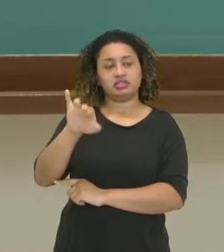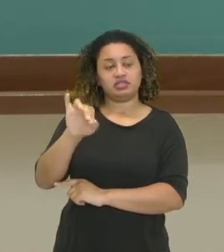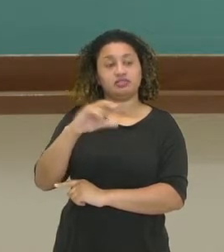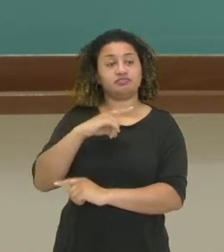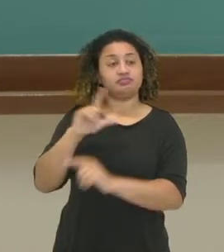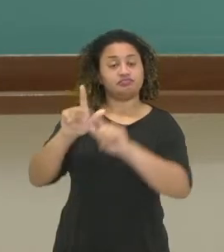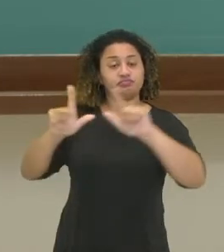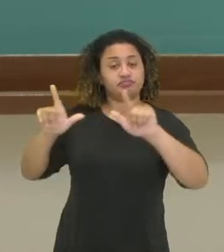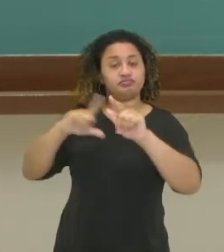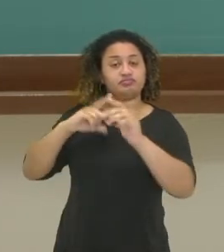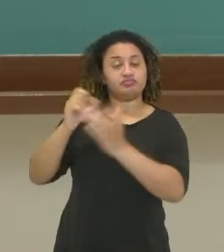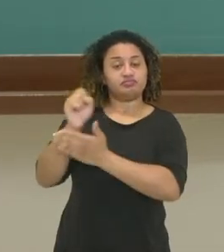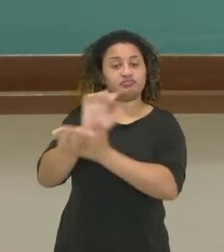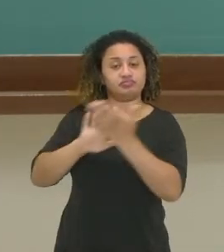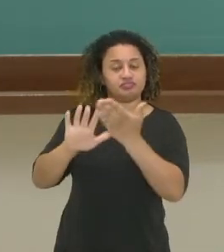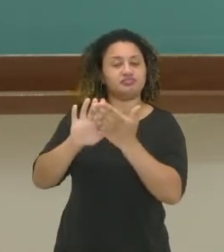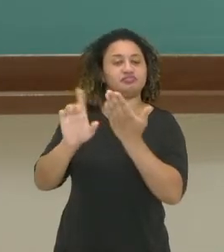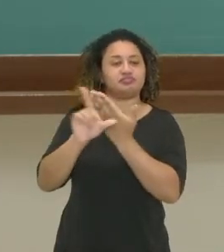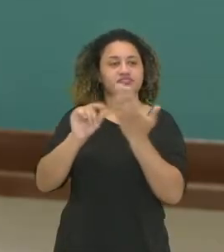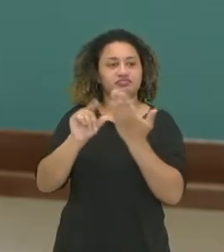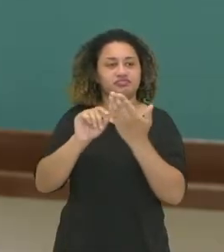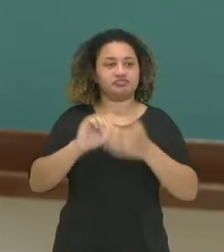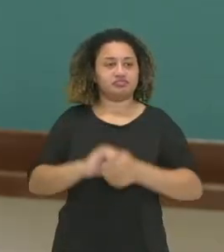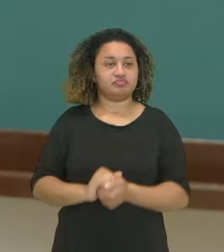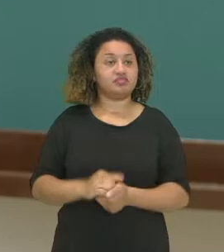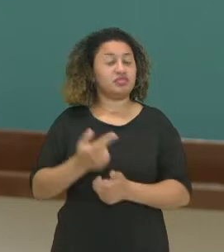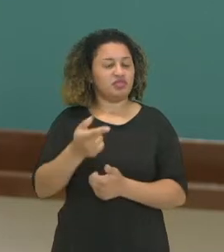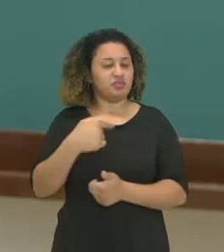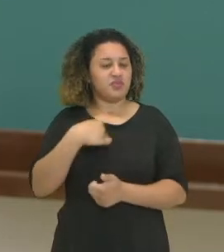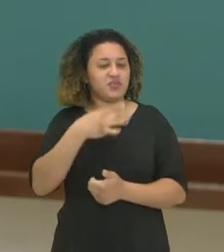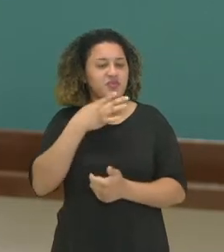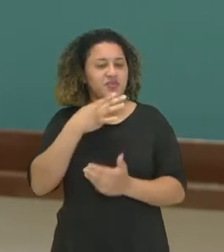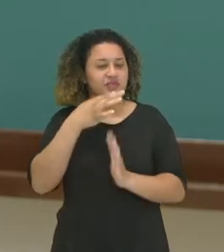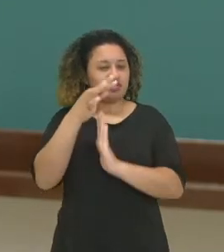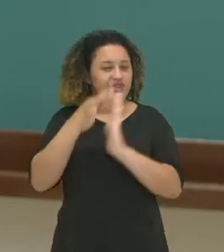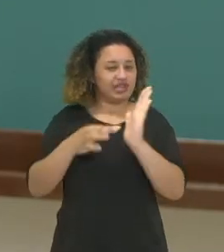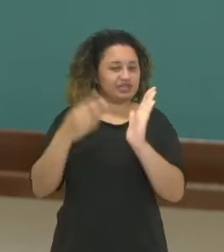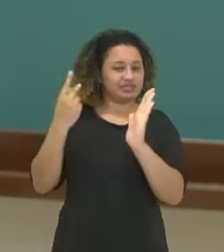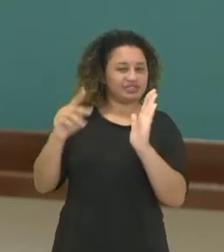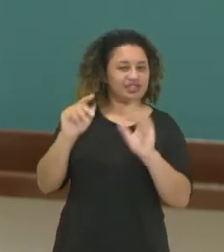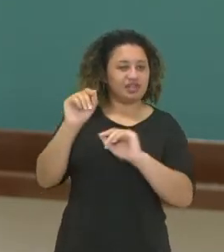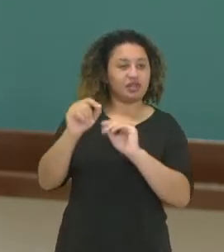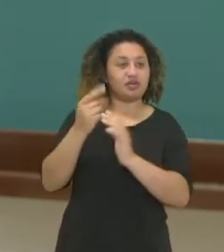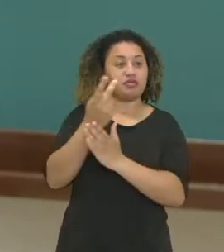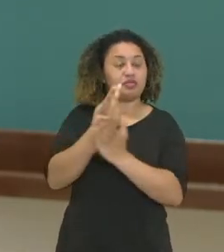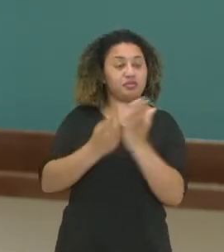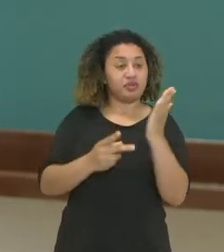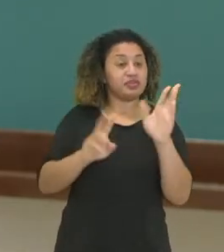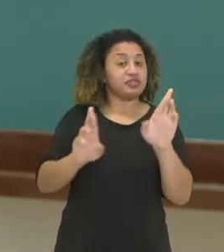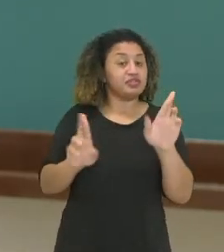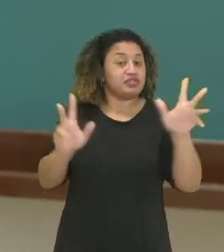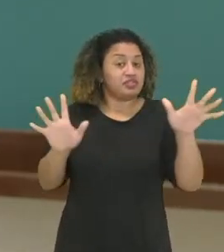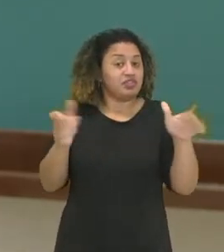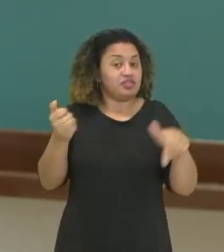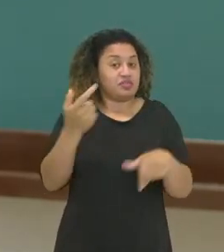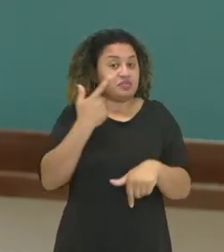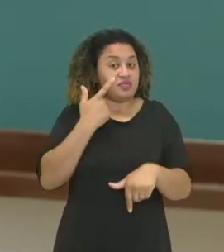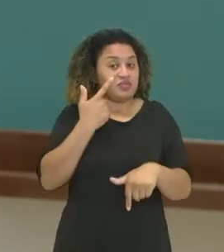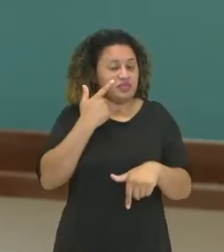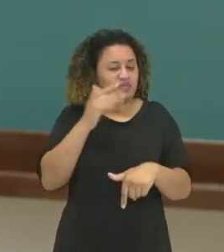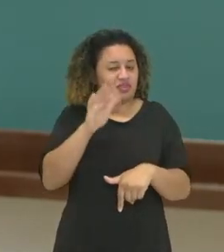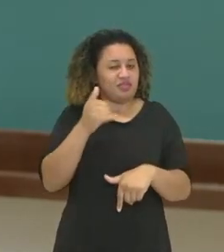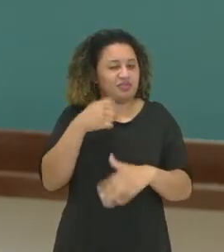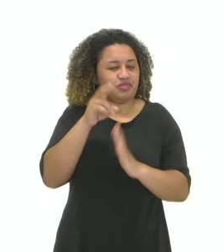autor. Vamos conhecer o Tecendo Amanhã? Uma poesia bem diferente. Vamos lá? Te